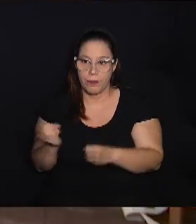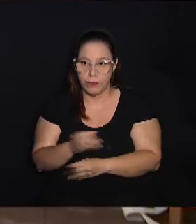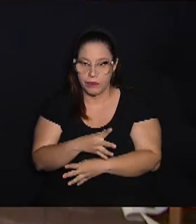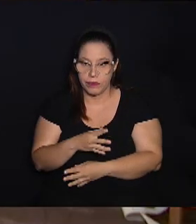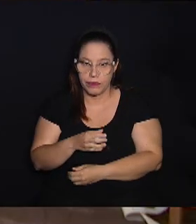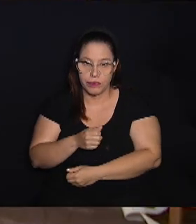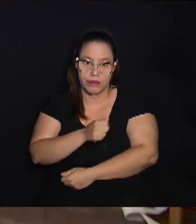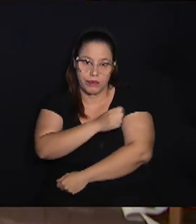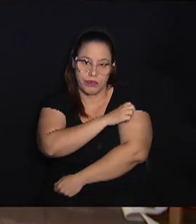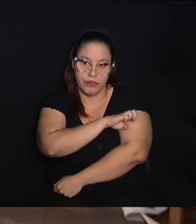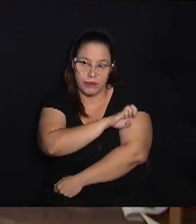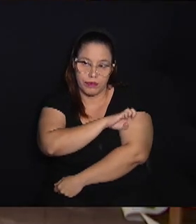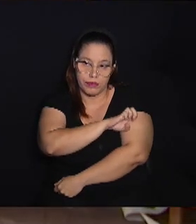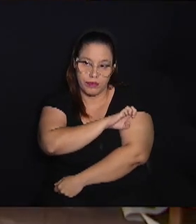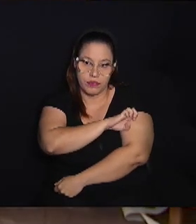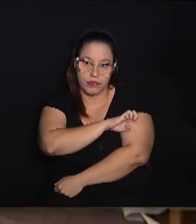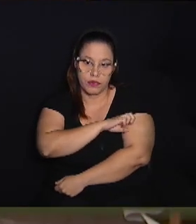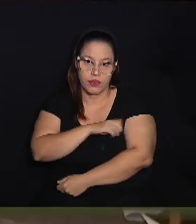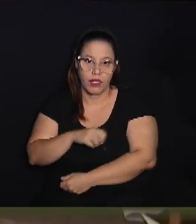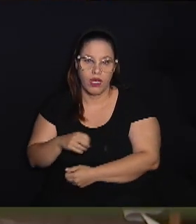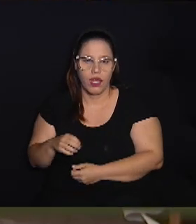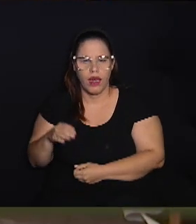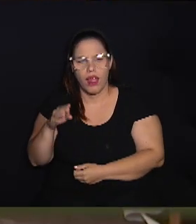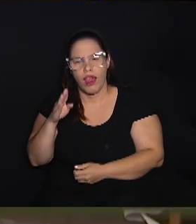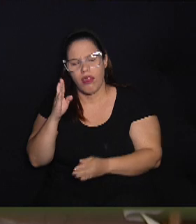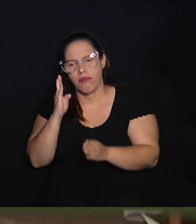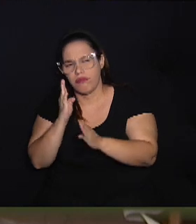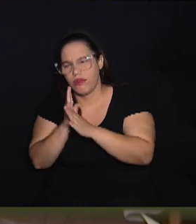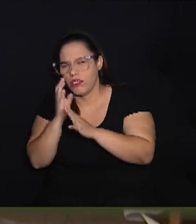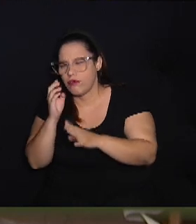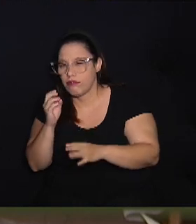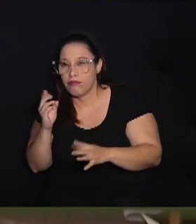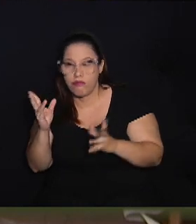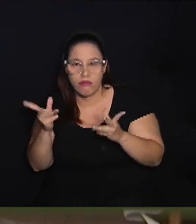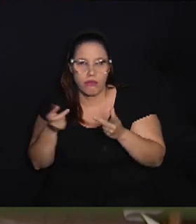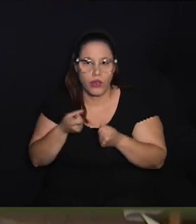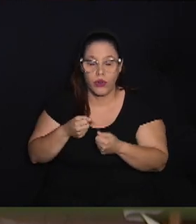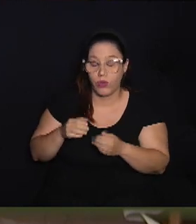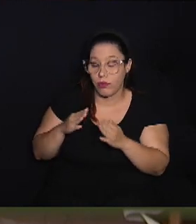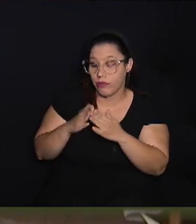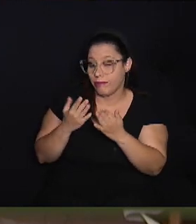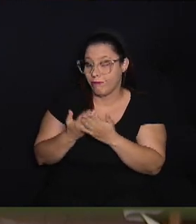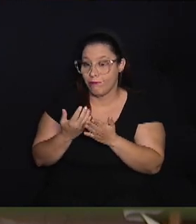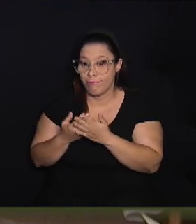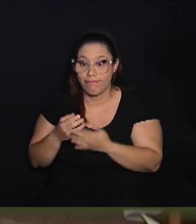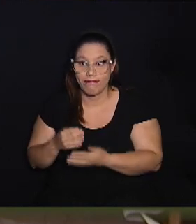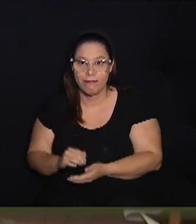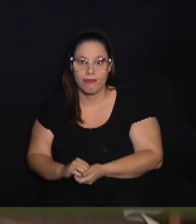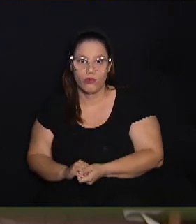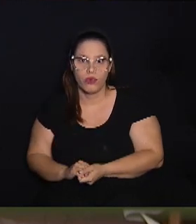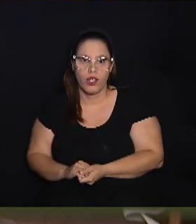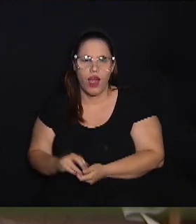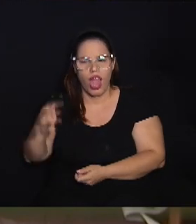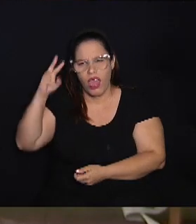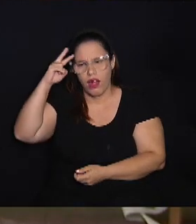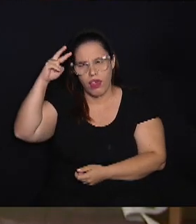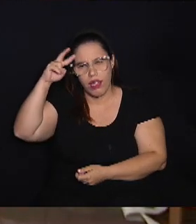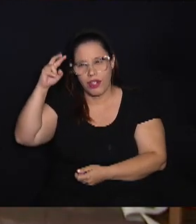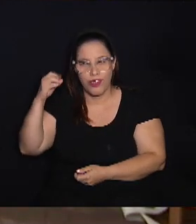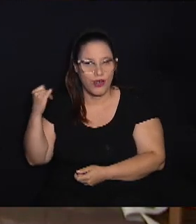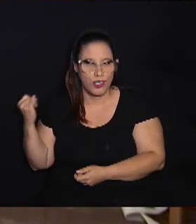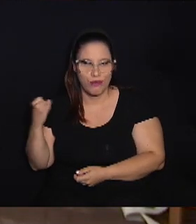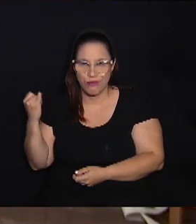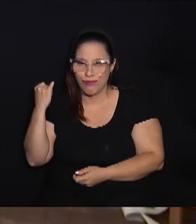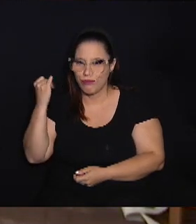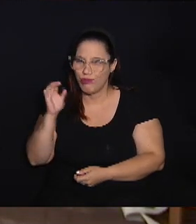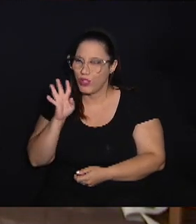Médio. Eu descobri coisas que eu nem imaginava sobre a escola e a cidade também. História é uma coisa muito interessante, a gente aprende